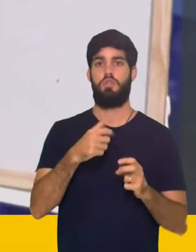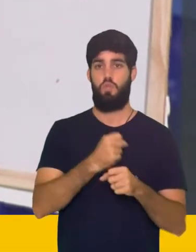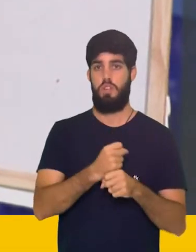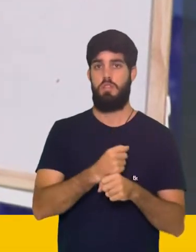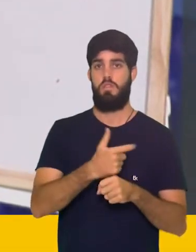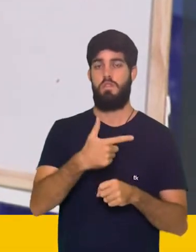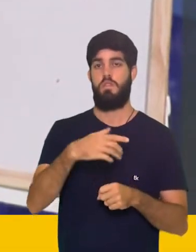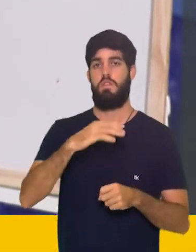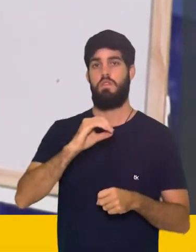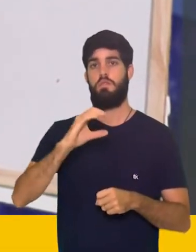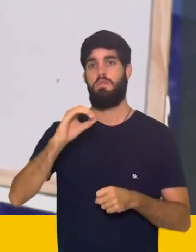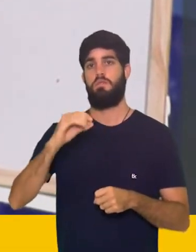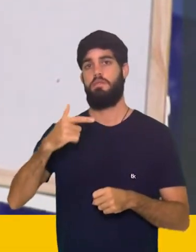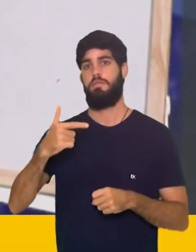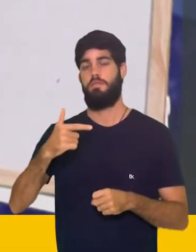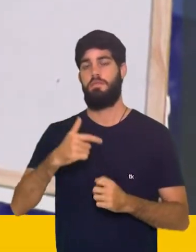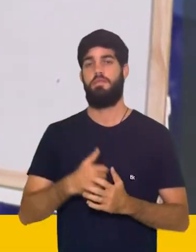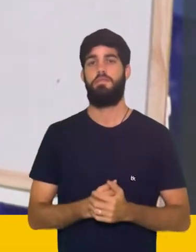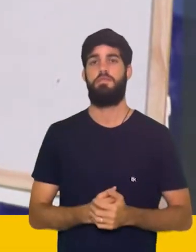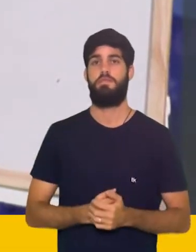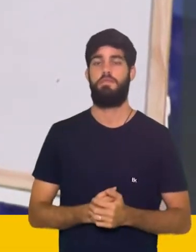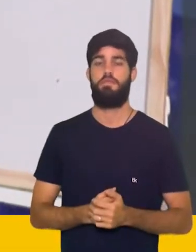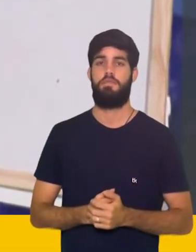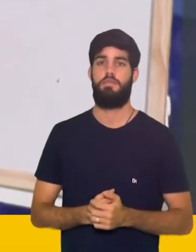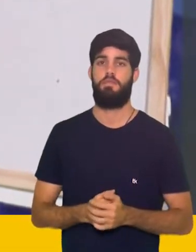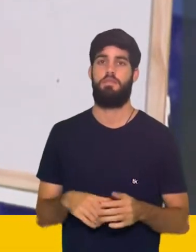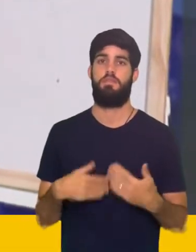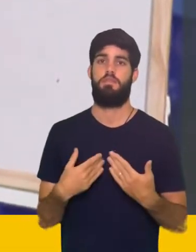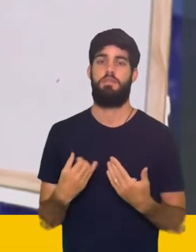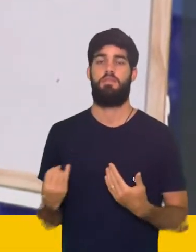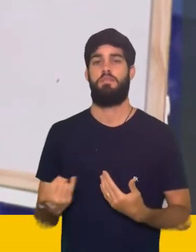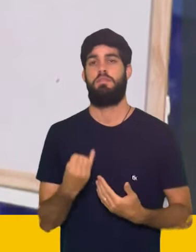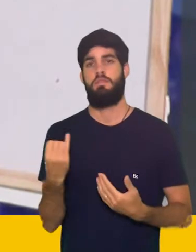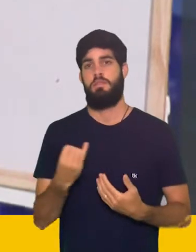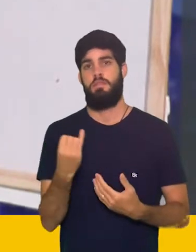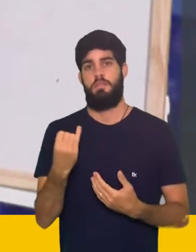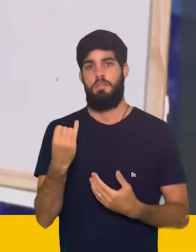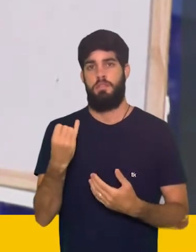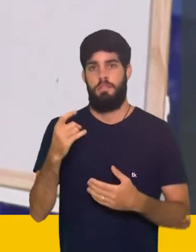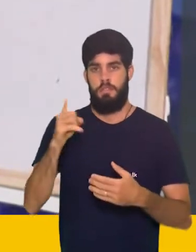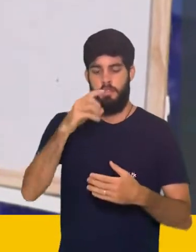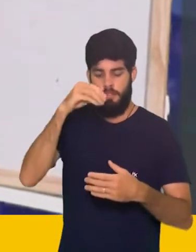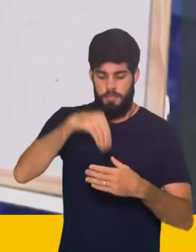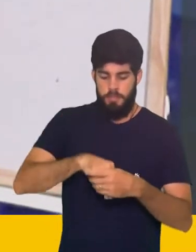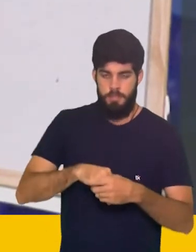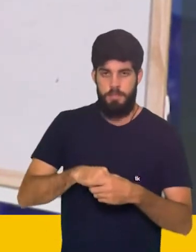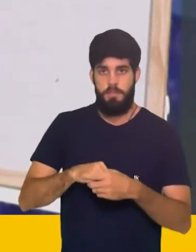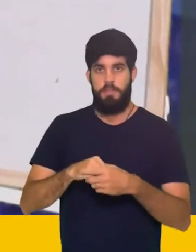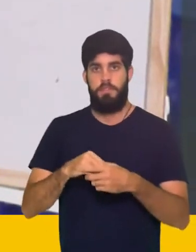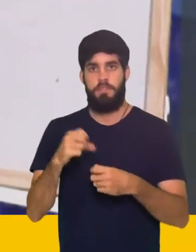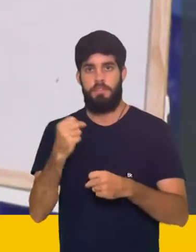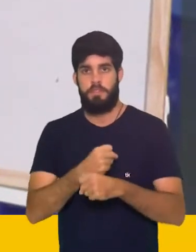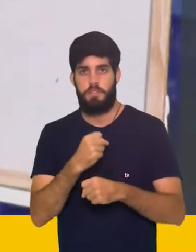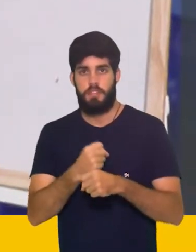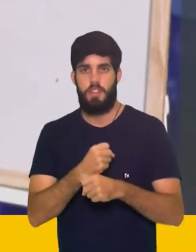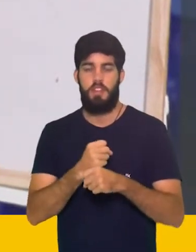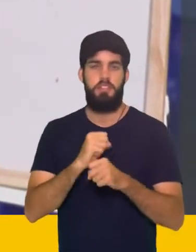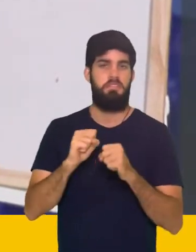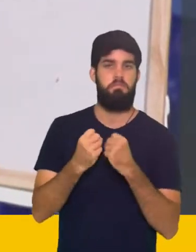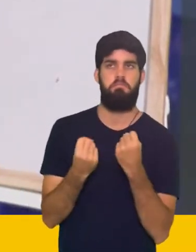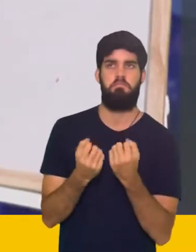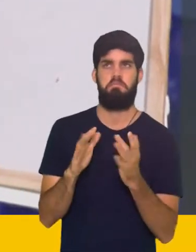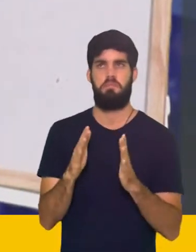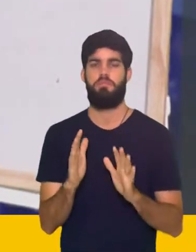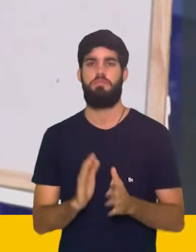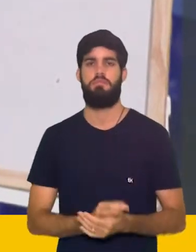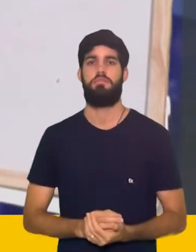Enem, né? Qual a importância do voto na construção da sociedade? Mais ou menos